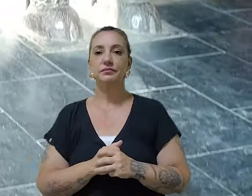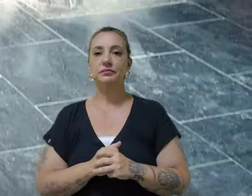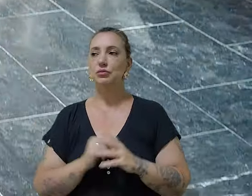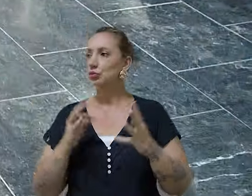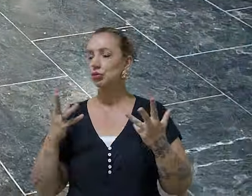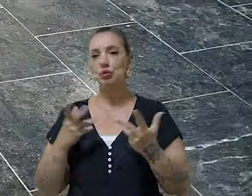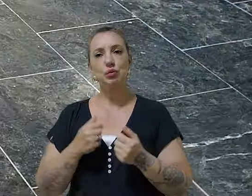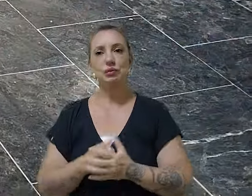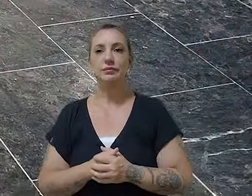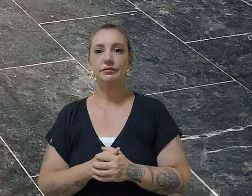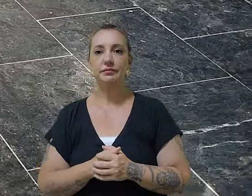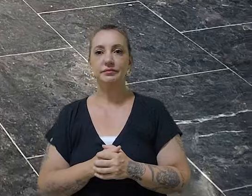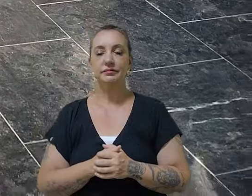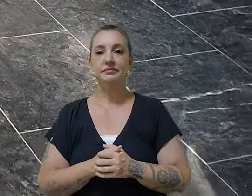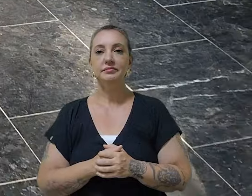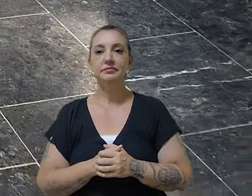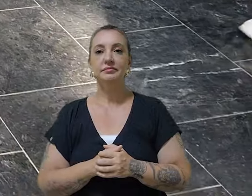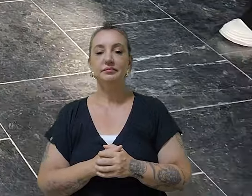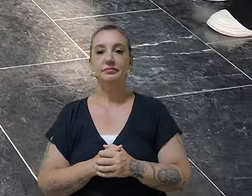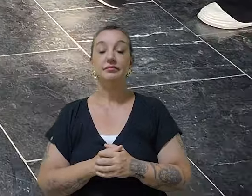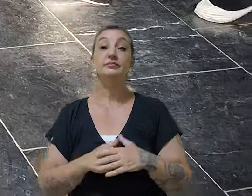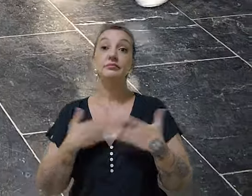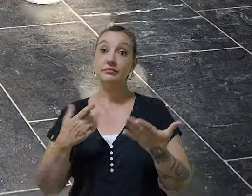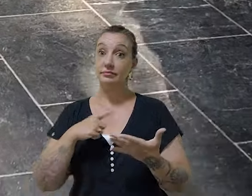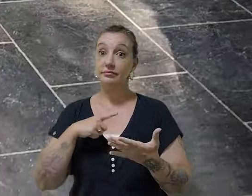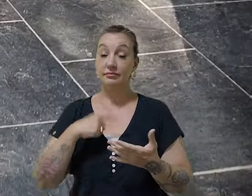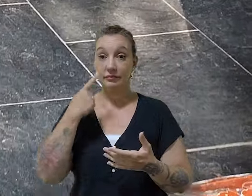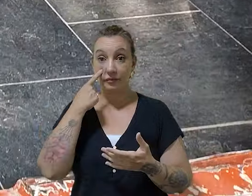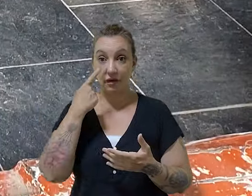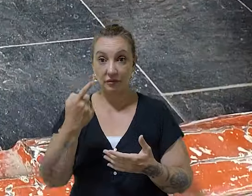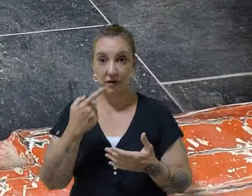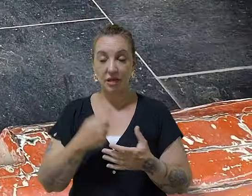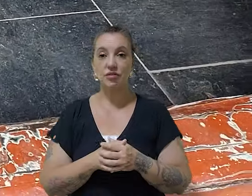né? Então você tem ali na frente